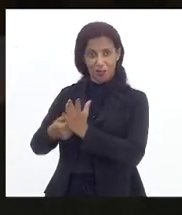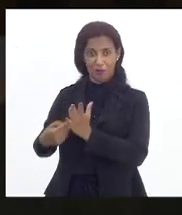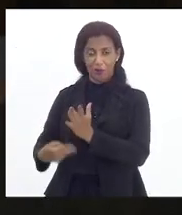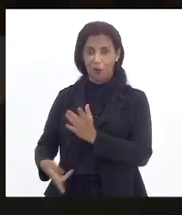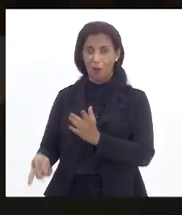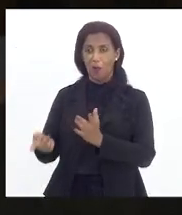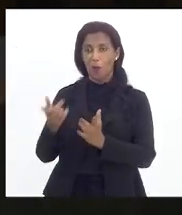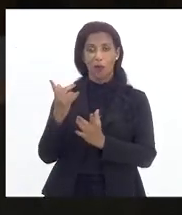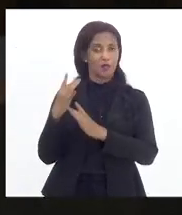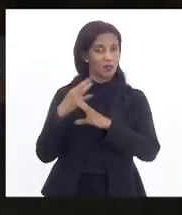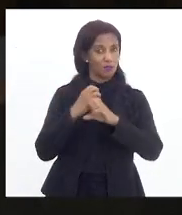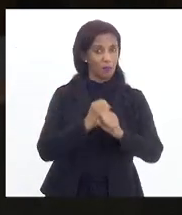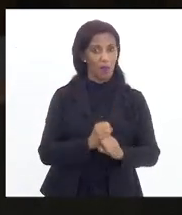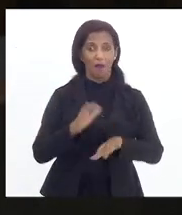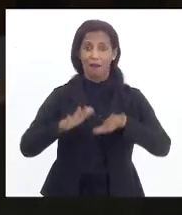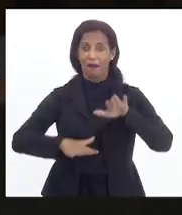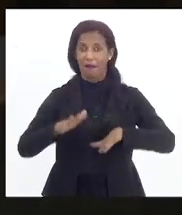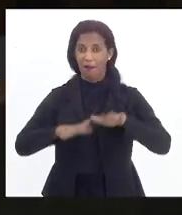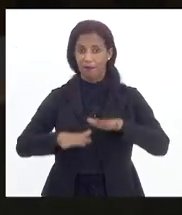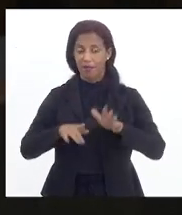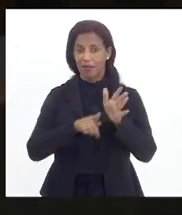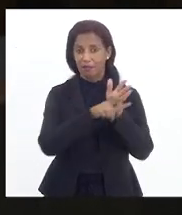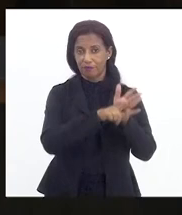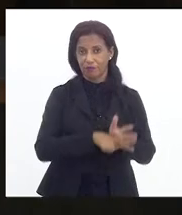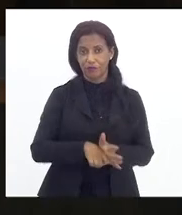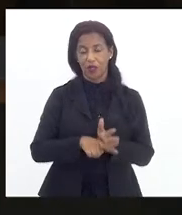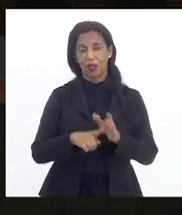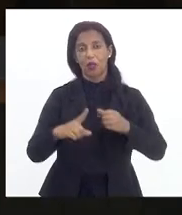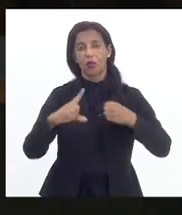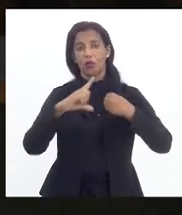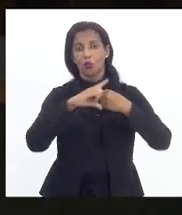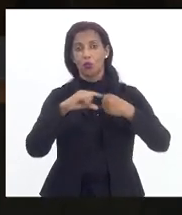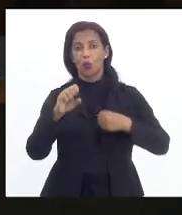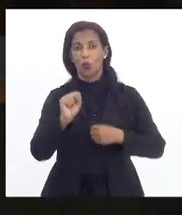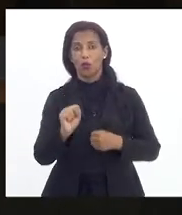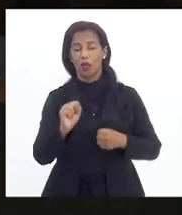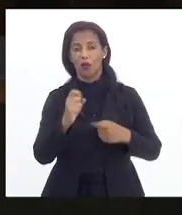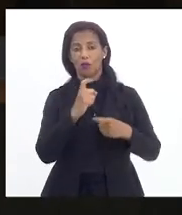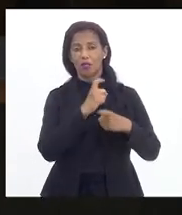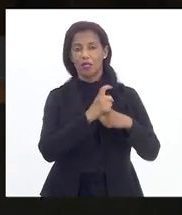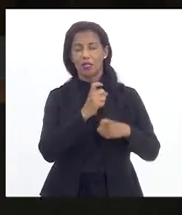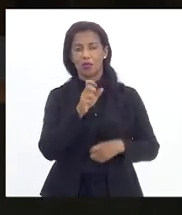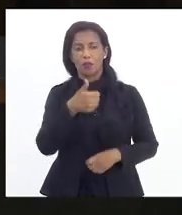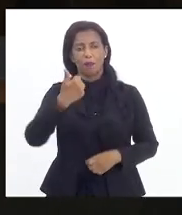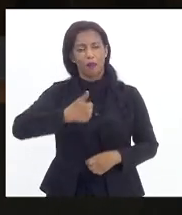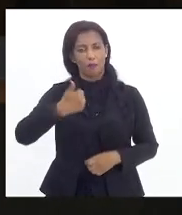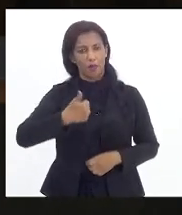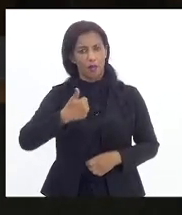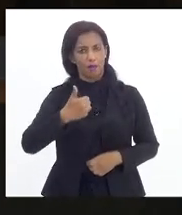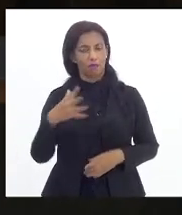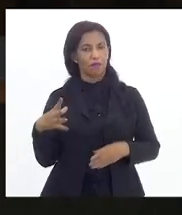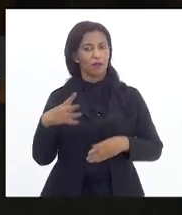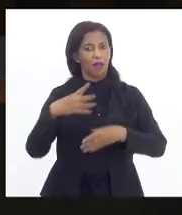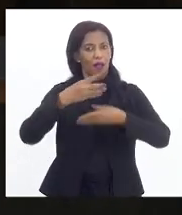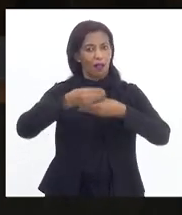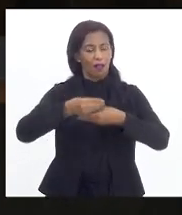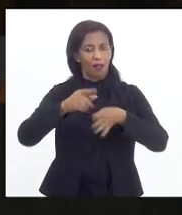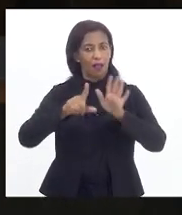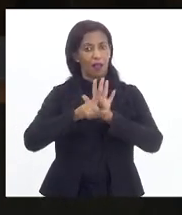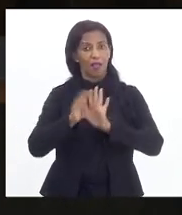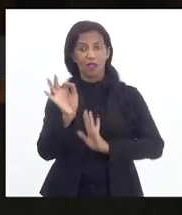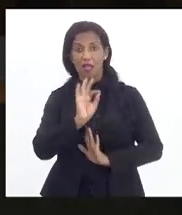apesar do dispositivo do artigo 8º inciso 1º da lei complementar 159 porque nenhuma